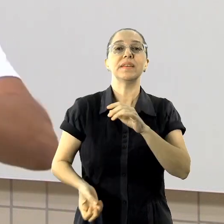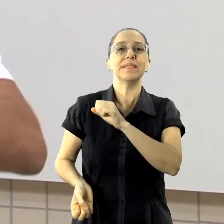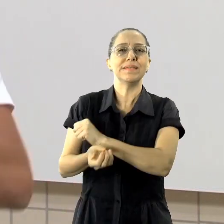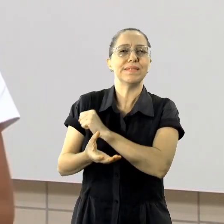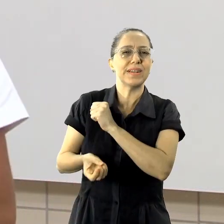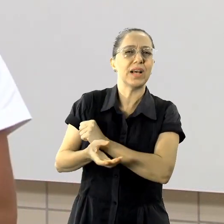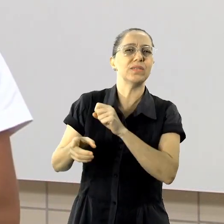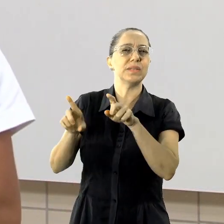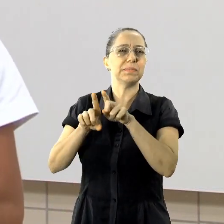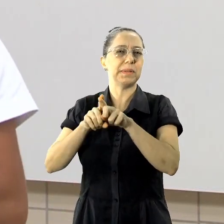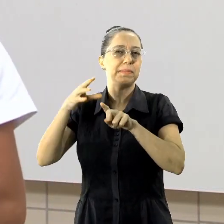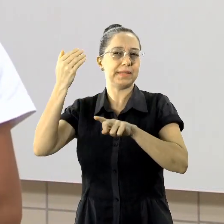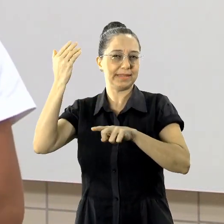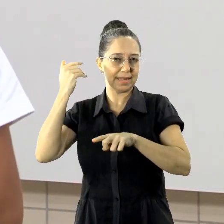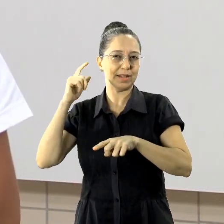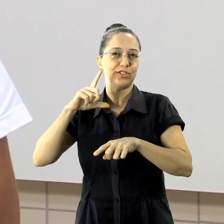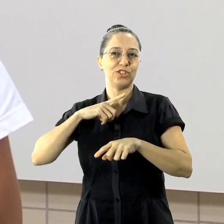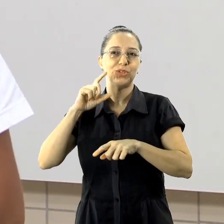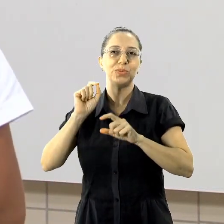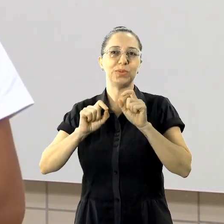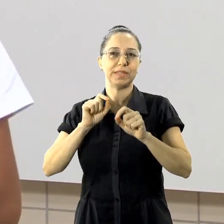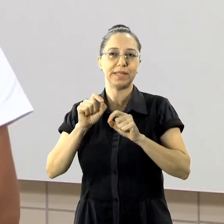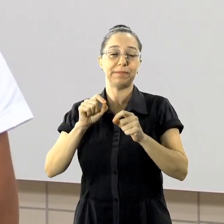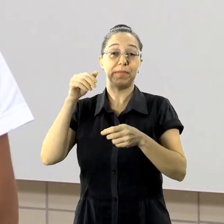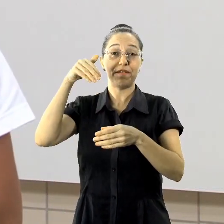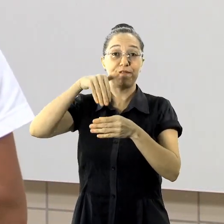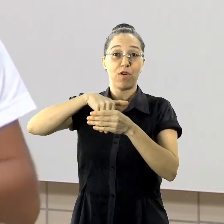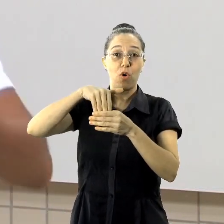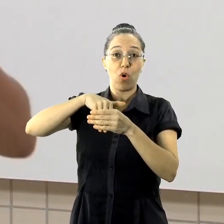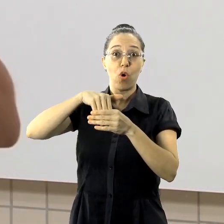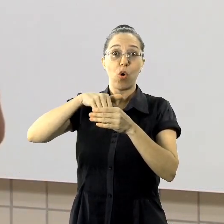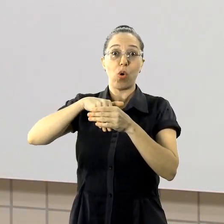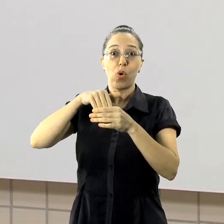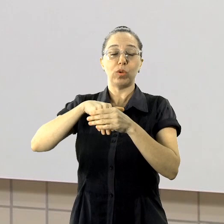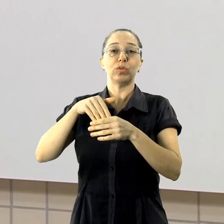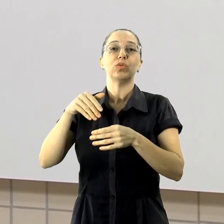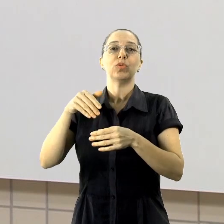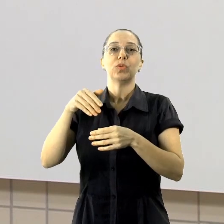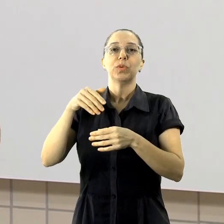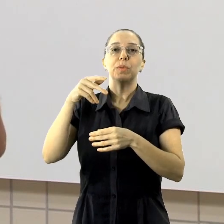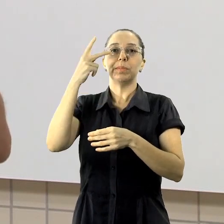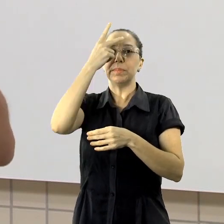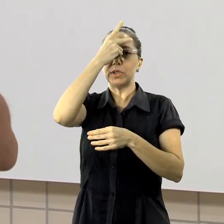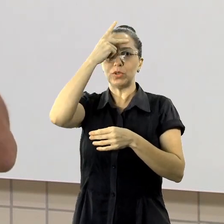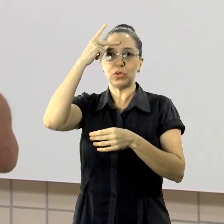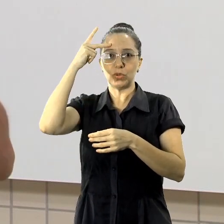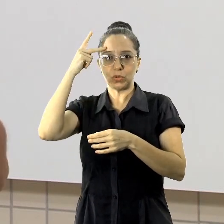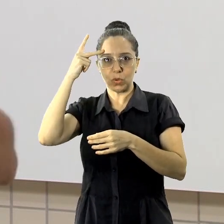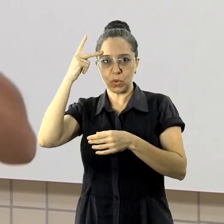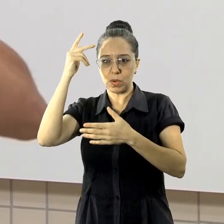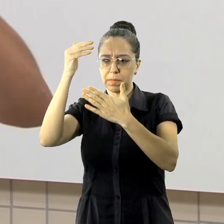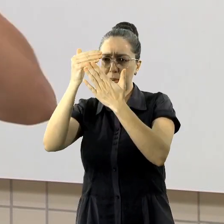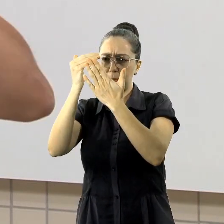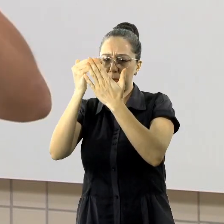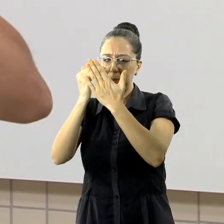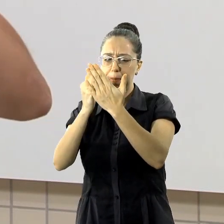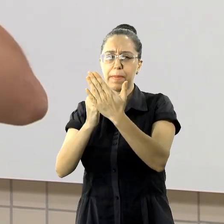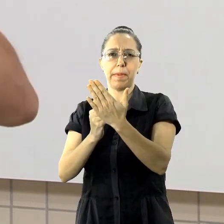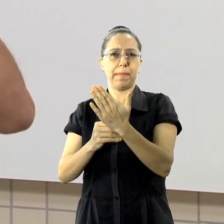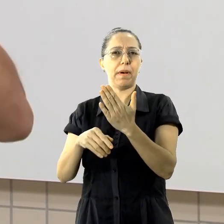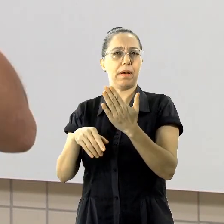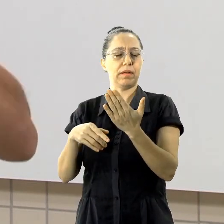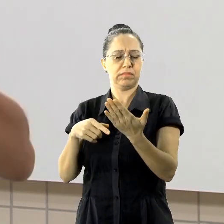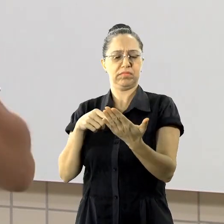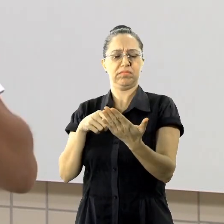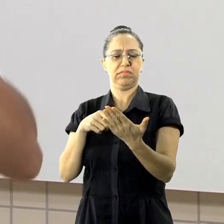o chamado voto fantasma. Na lista de votação, haviam pessoas que já haviam morrido